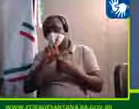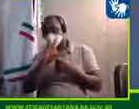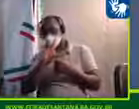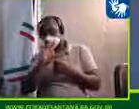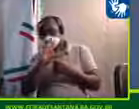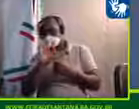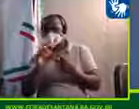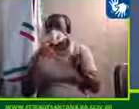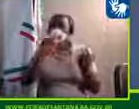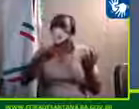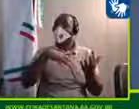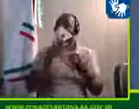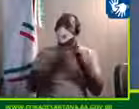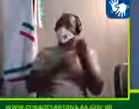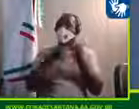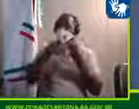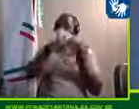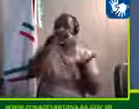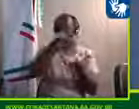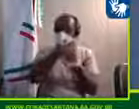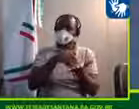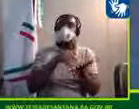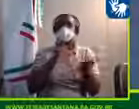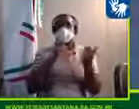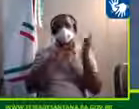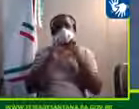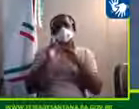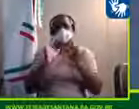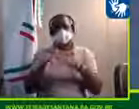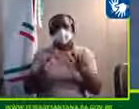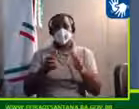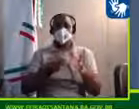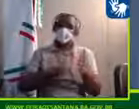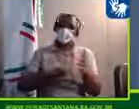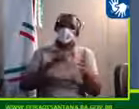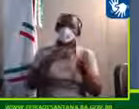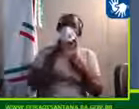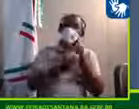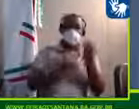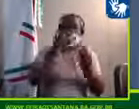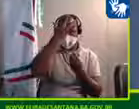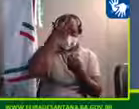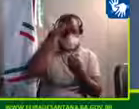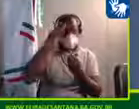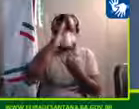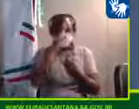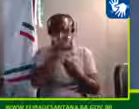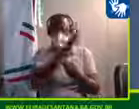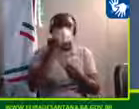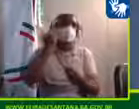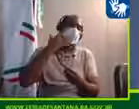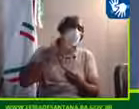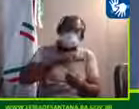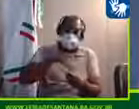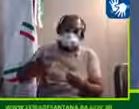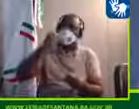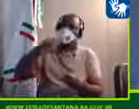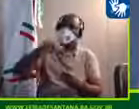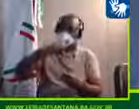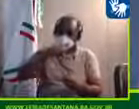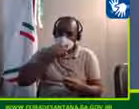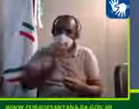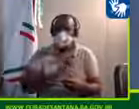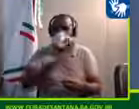ser feito também. Mas até o momento, o que nós conseguimos é atender prioritariamente as creches, as mães e os